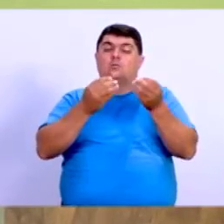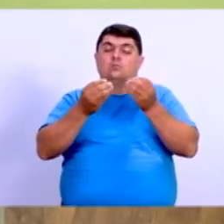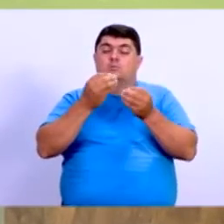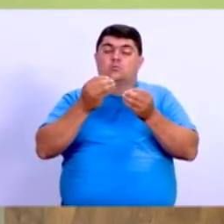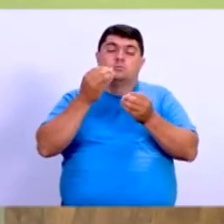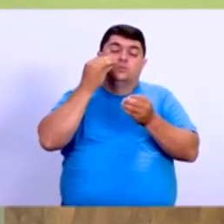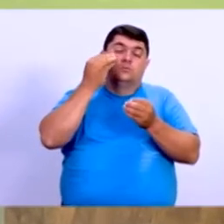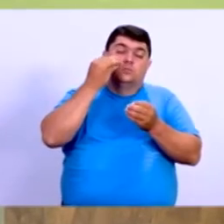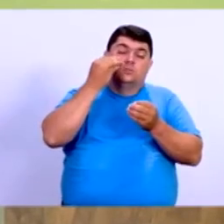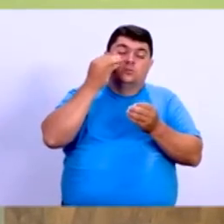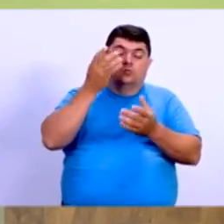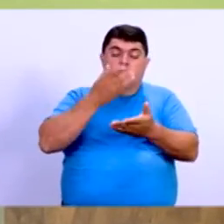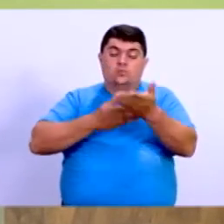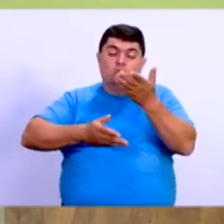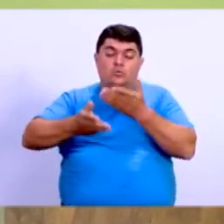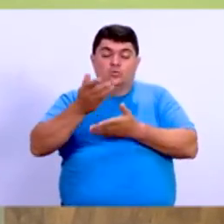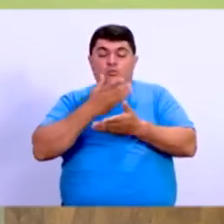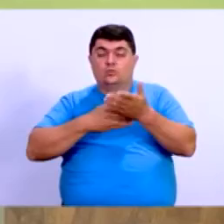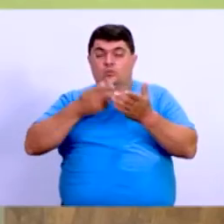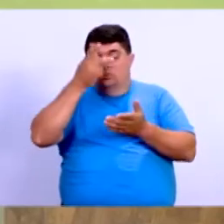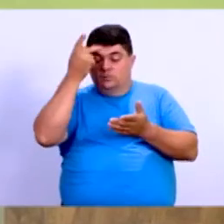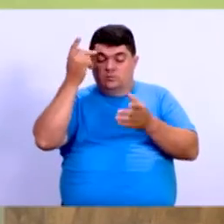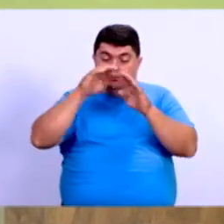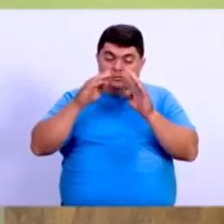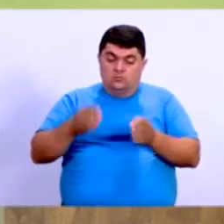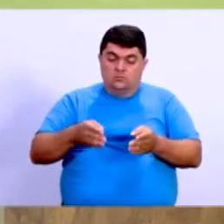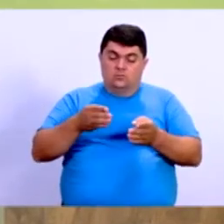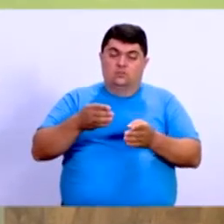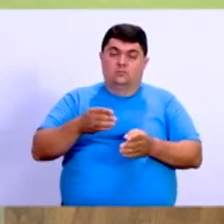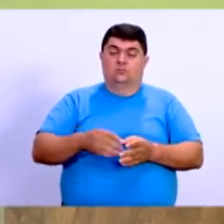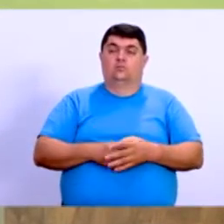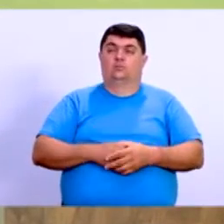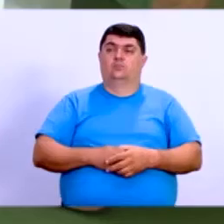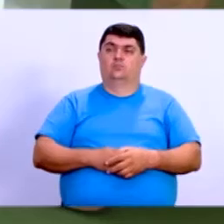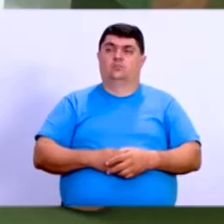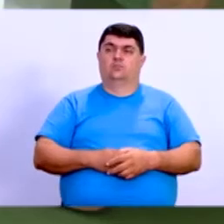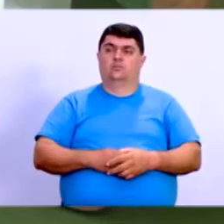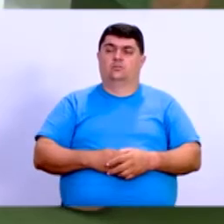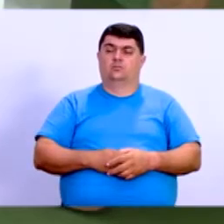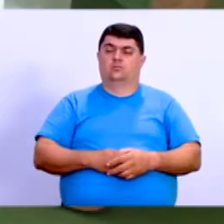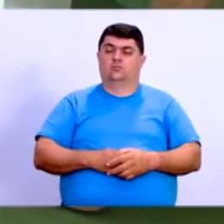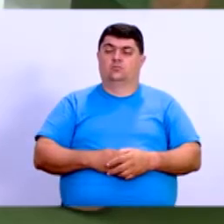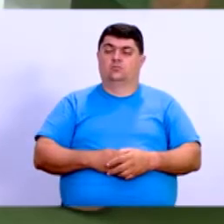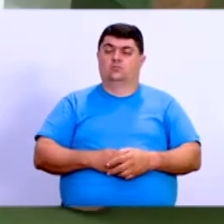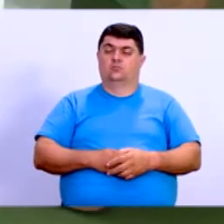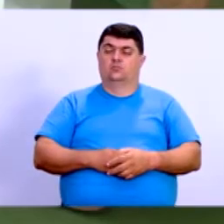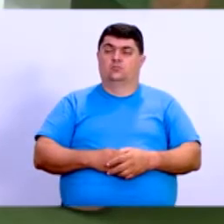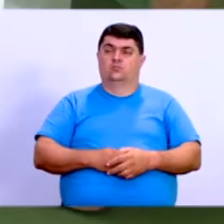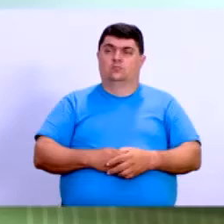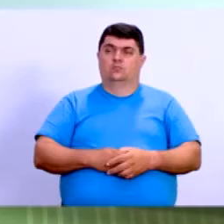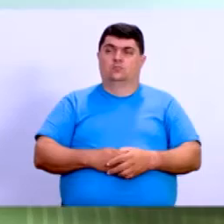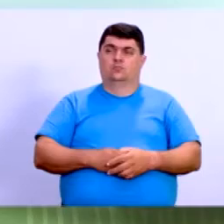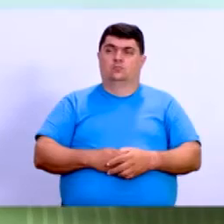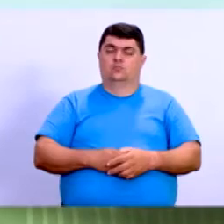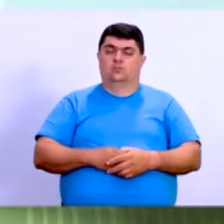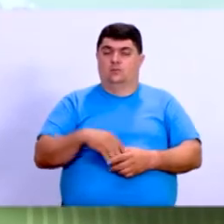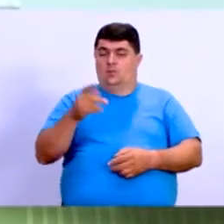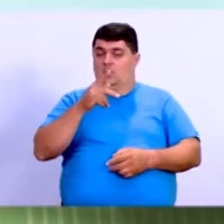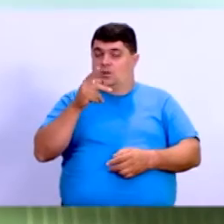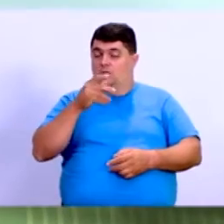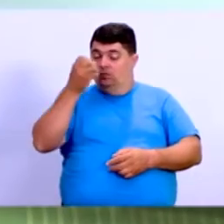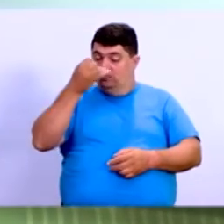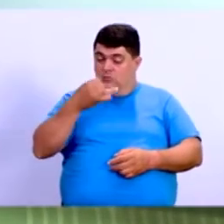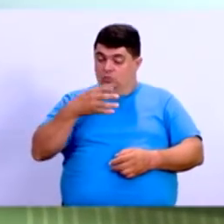seu usuário, né, do sistema a ser desenvolvido. Então, como a professora destacou várias